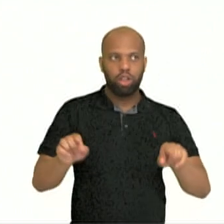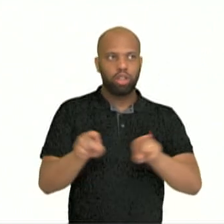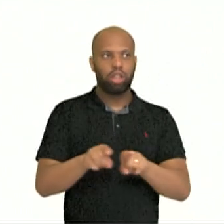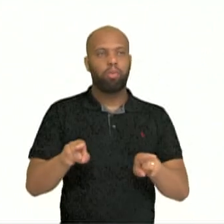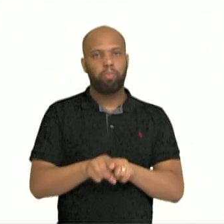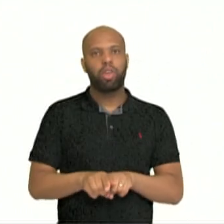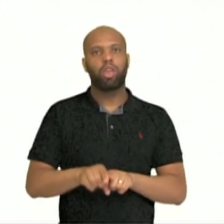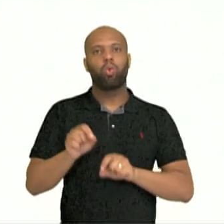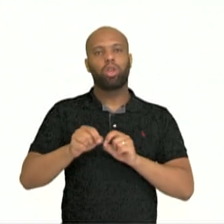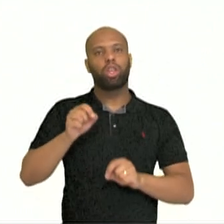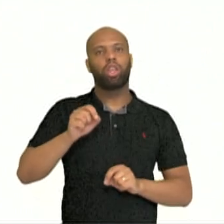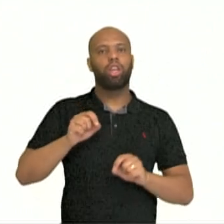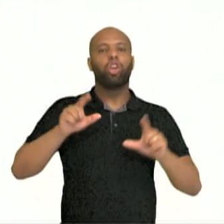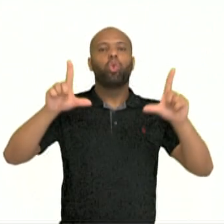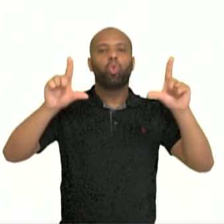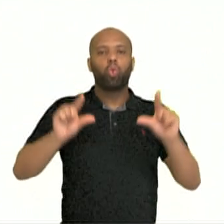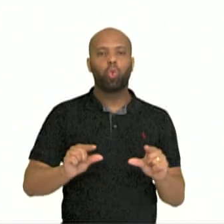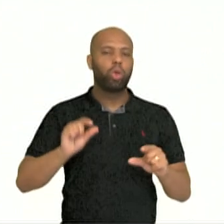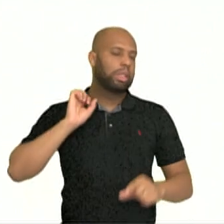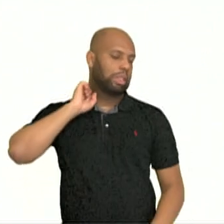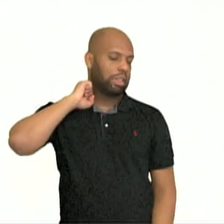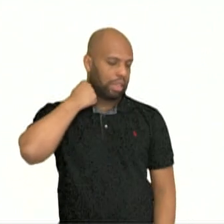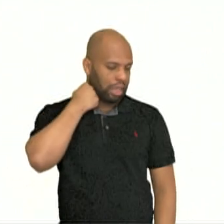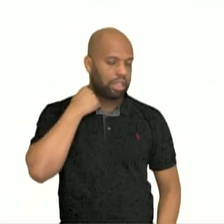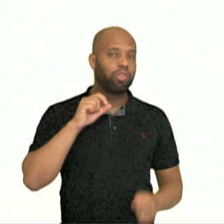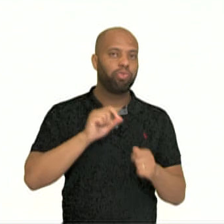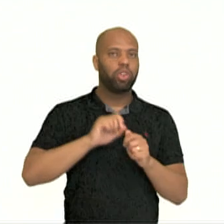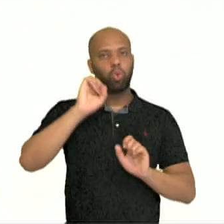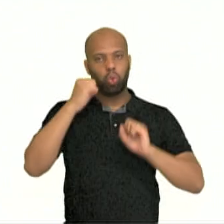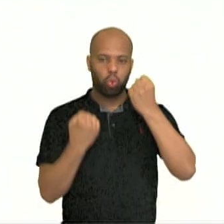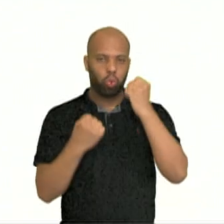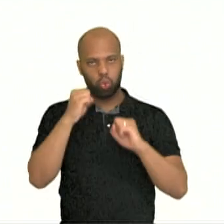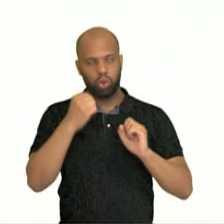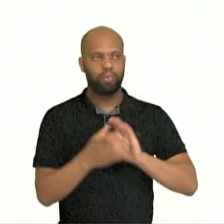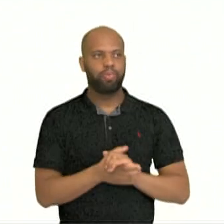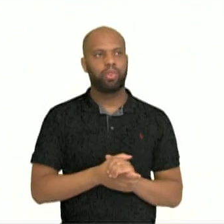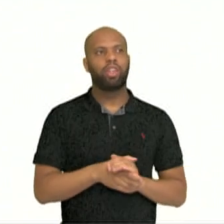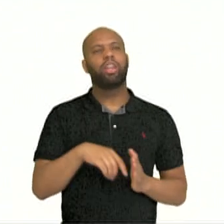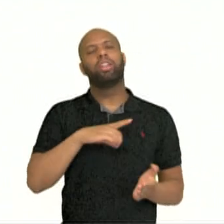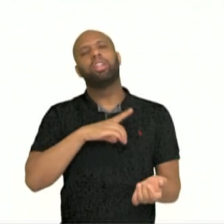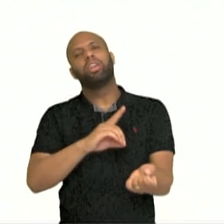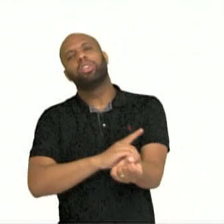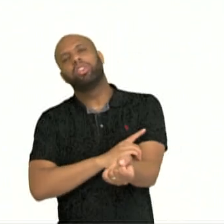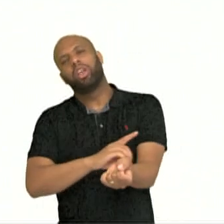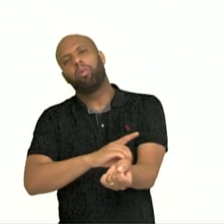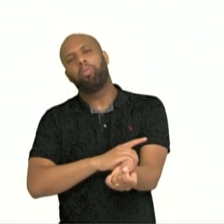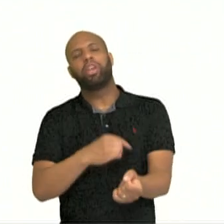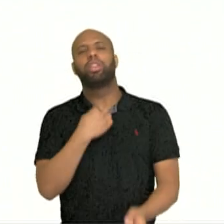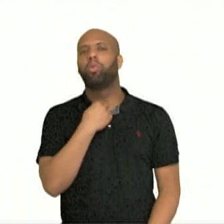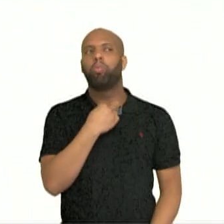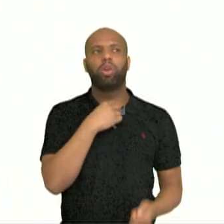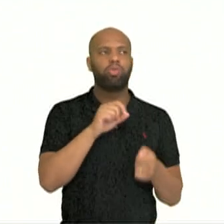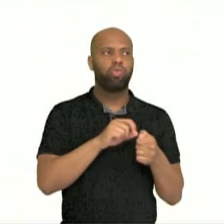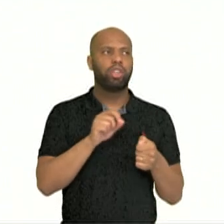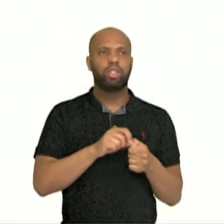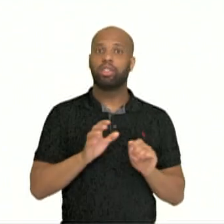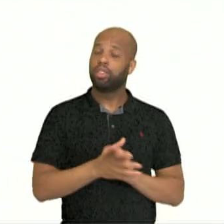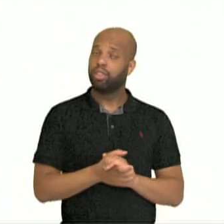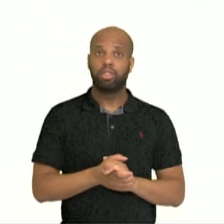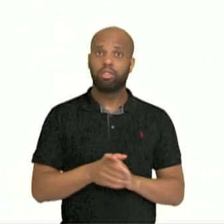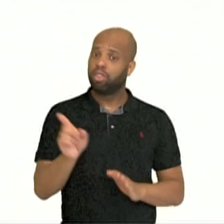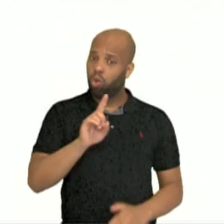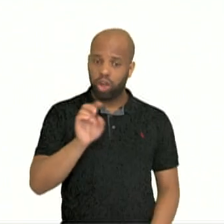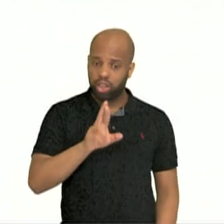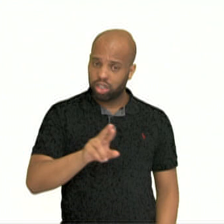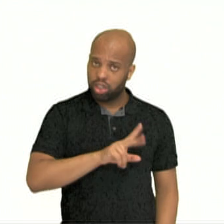aliviar o estresse. Fazer exercício físico, eu tenho diabetes, eu não posso fazer exercício físico.